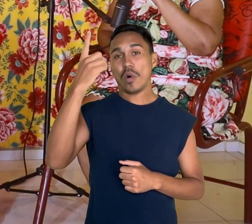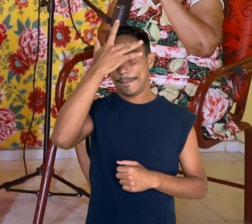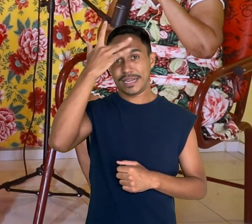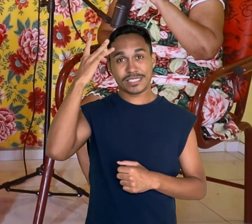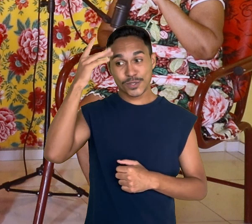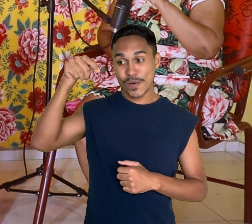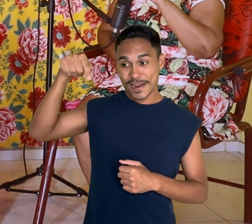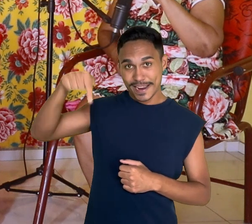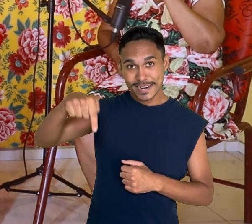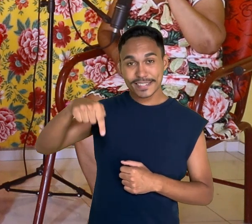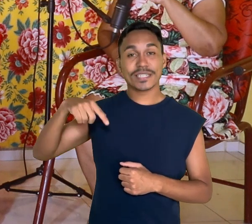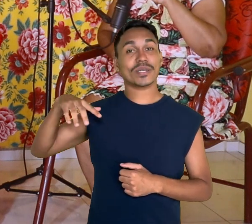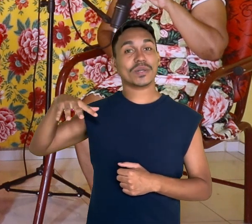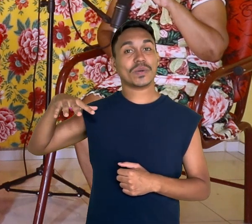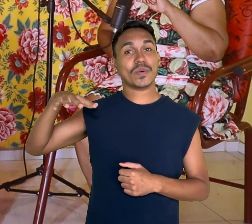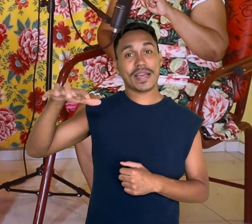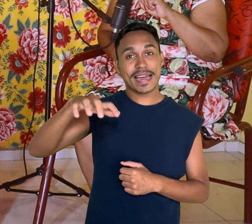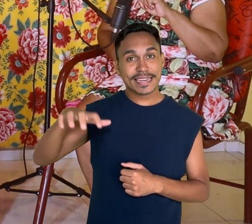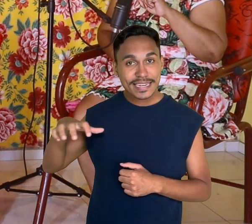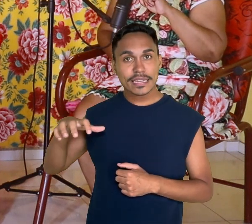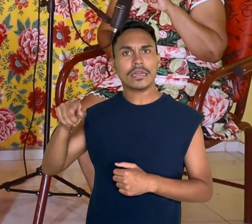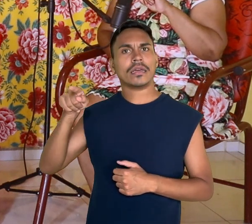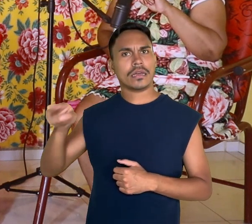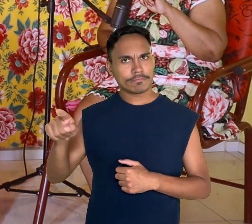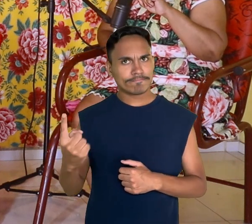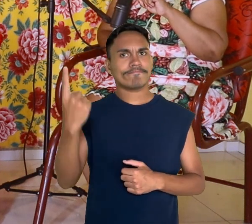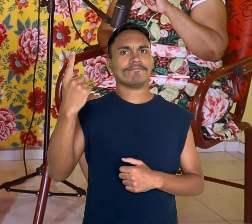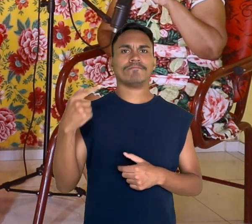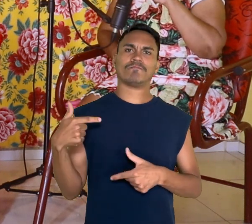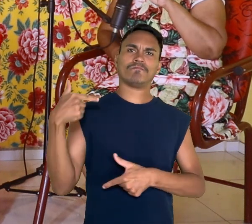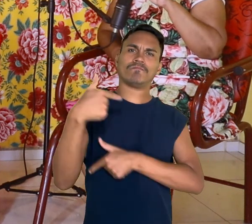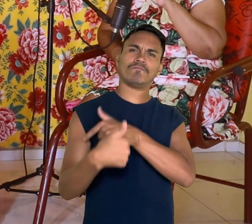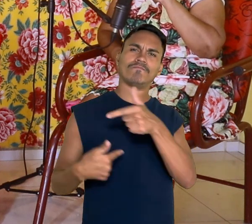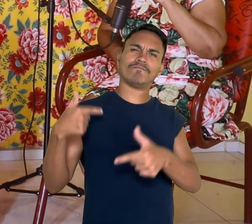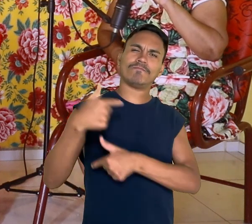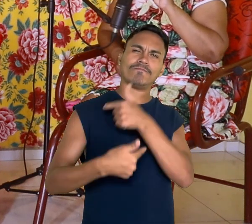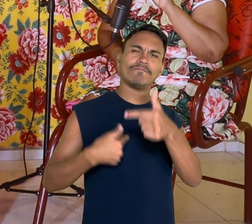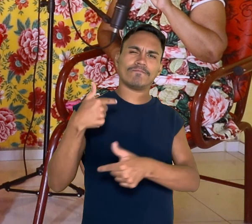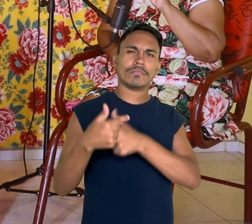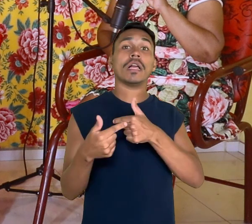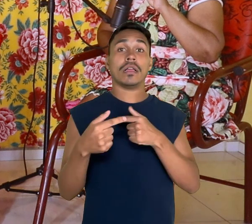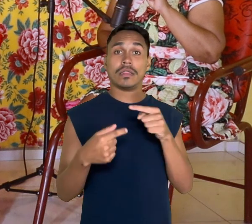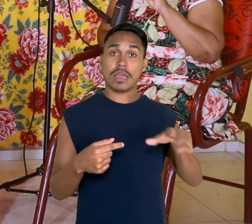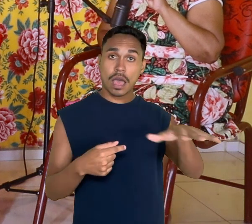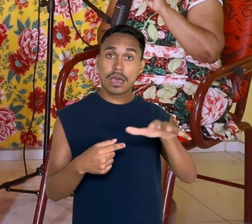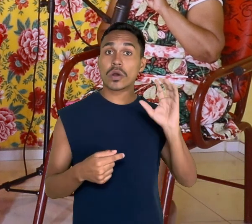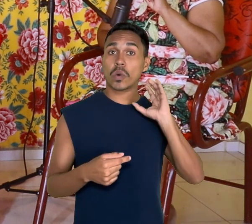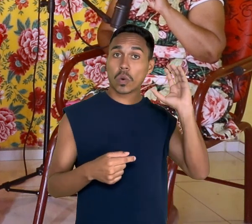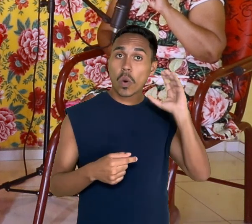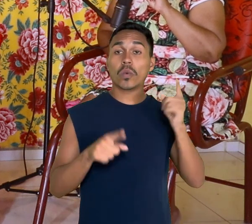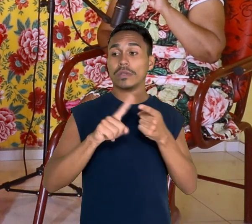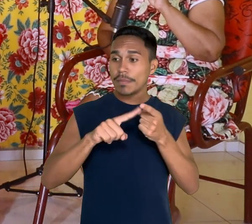uma pessoa aqui na região do Cariri. Essa pessoa fez trabalho não só com a gente, da história do